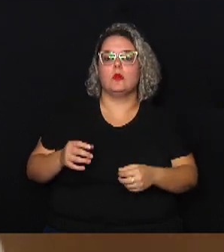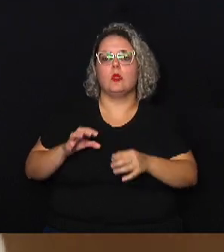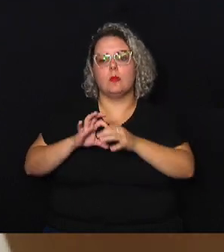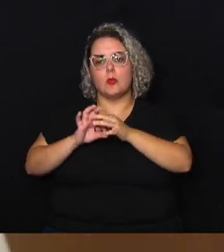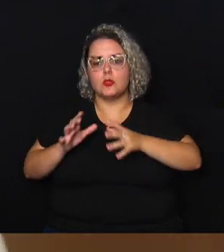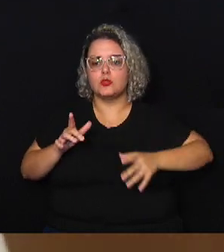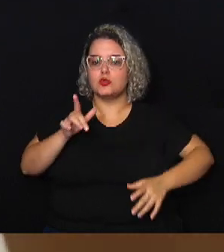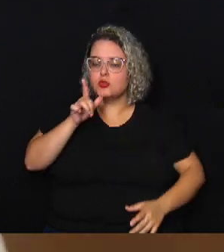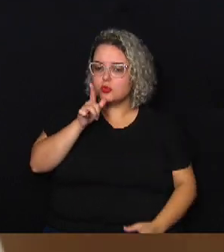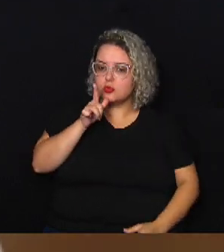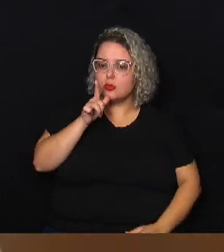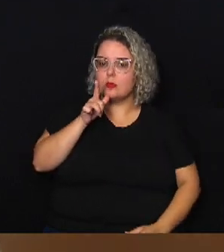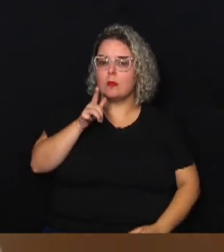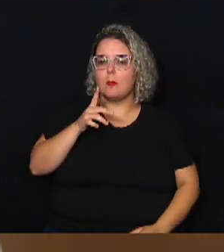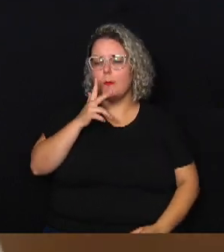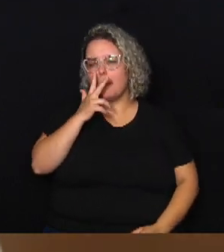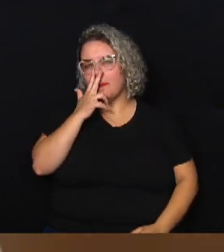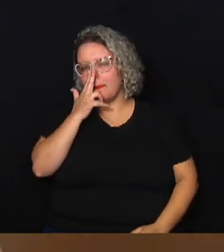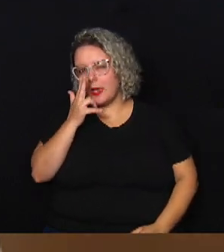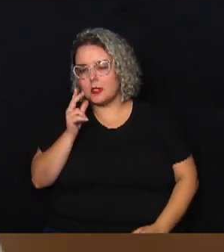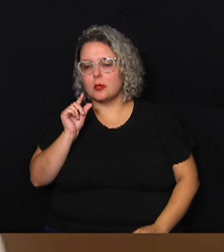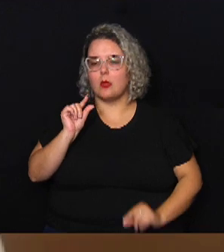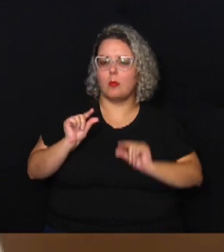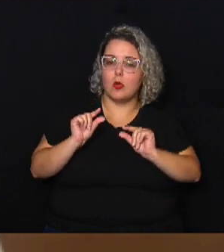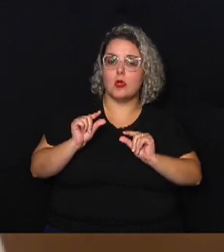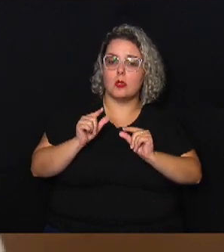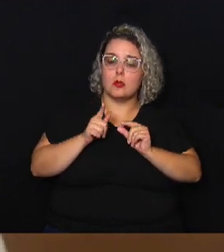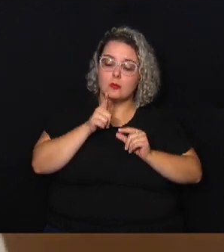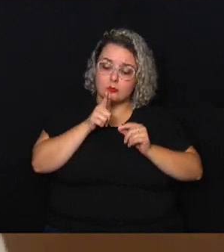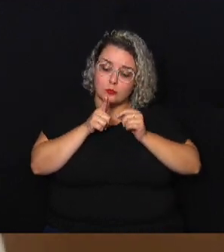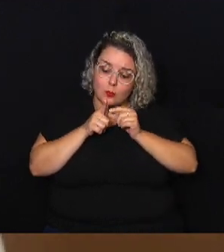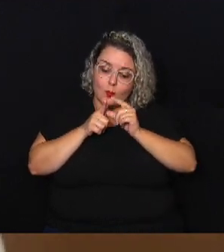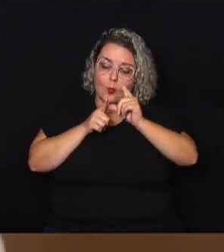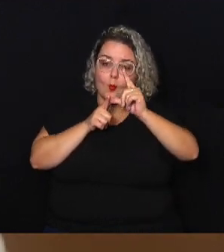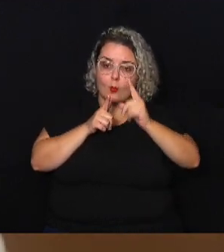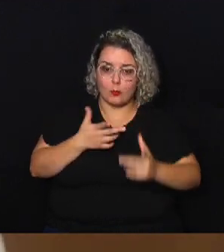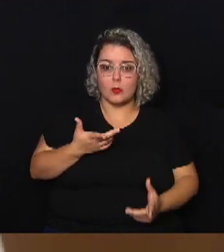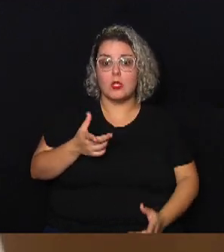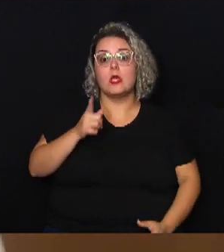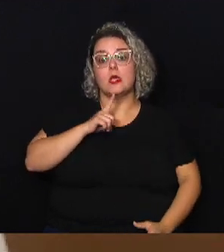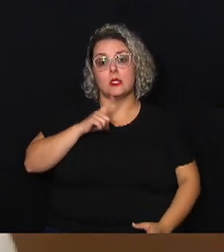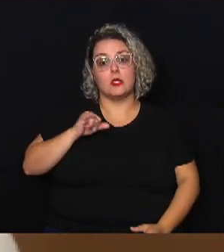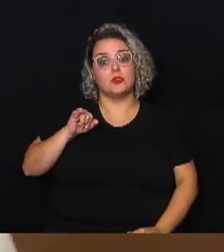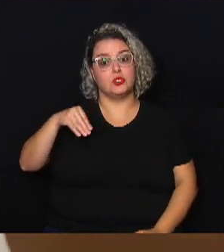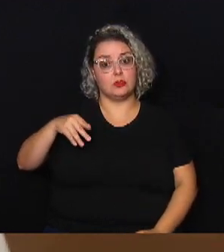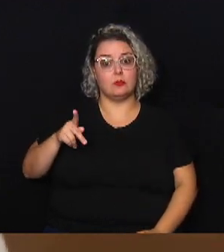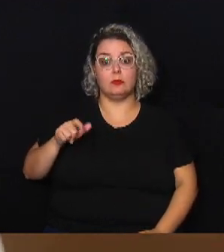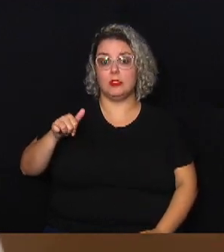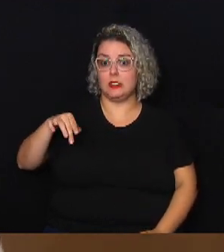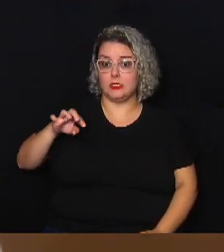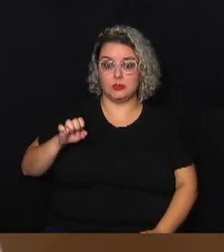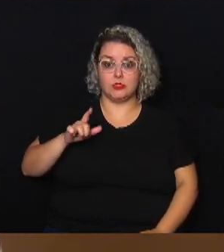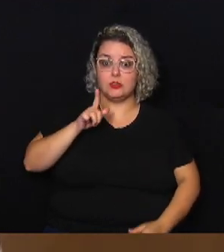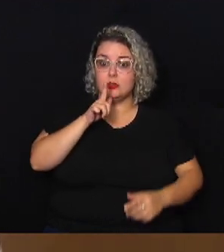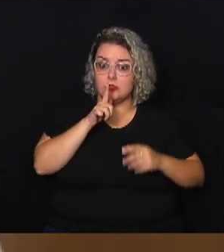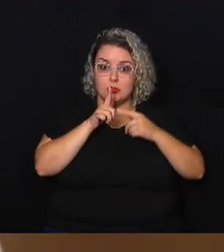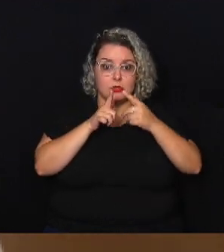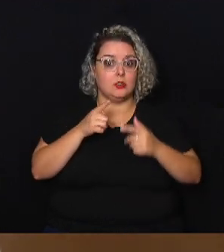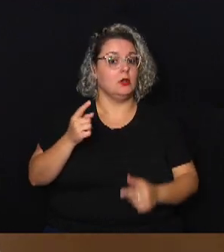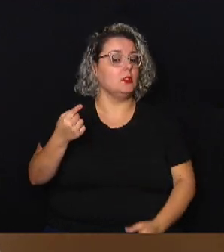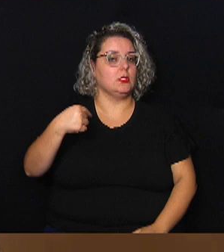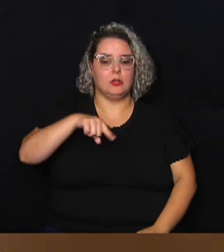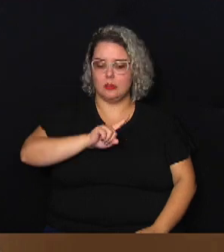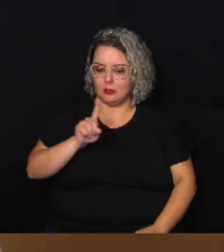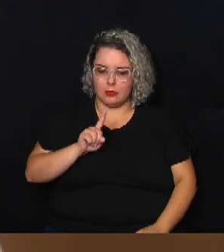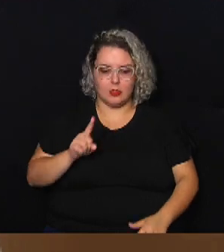ele parecer um pouquinho maior, e também tem a colocação de implantes no pênis, que também não é um paciente que vem para a cirurgia